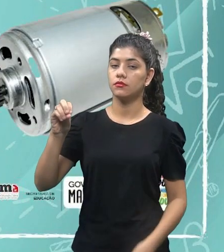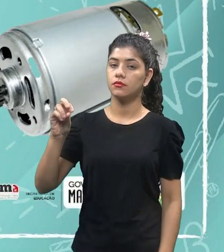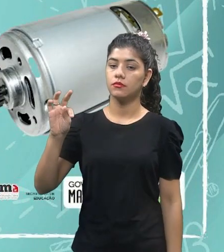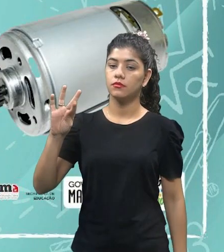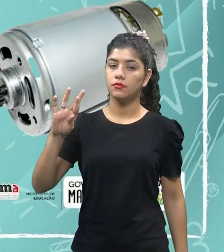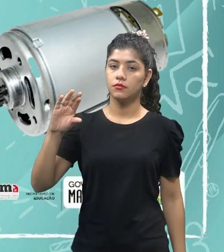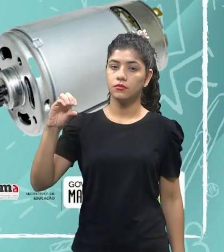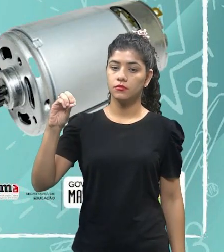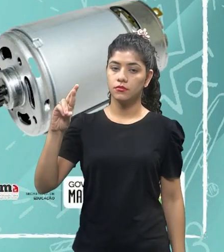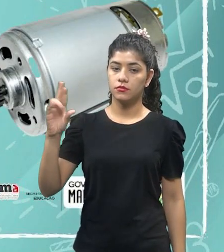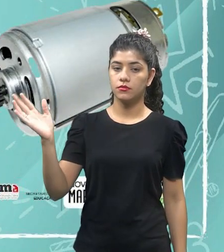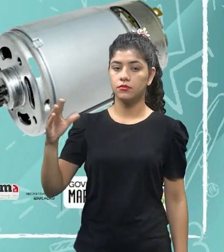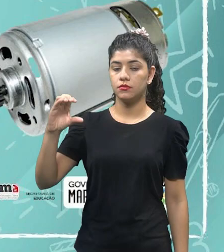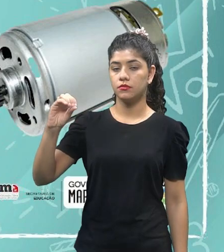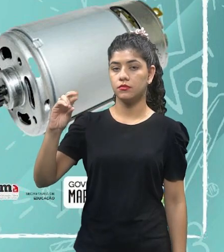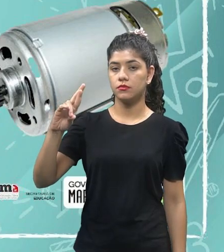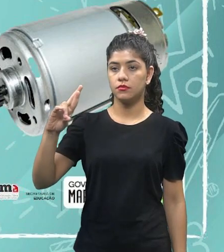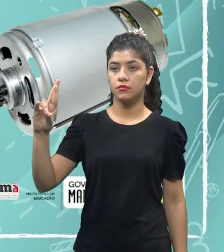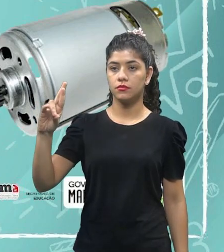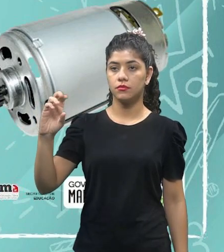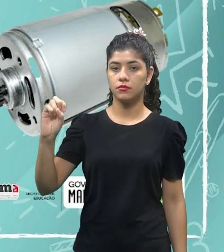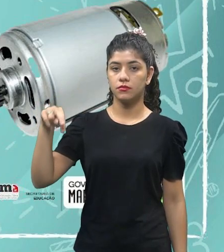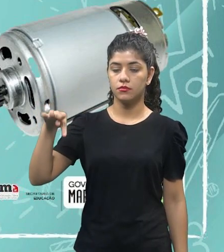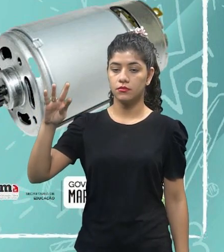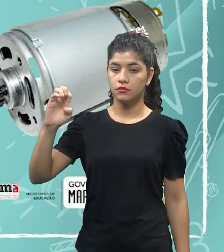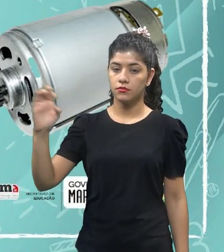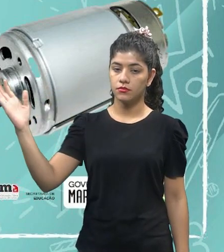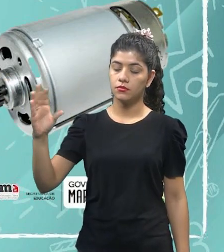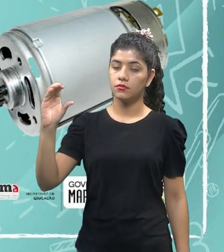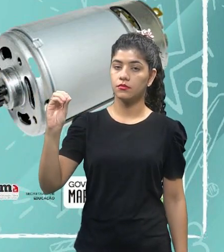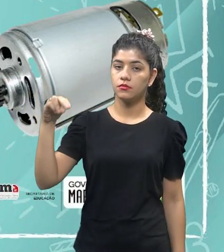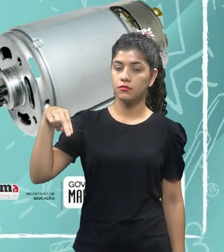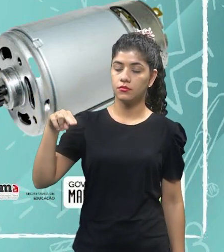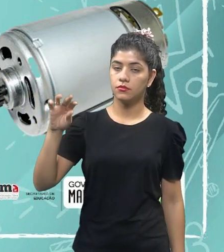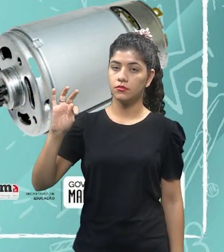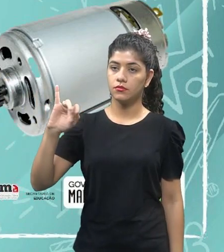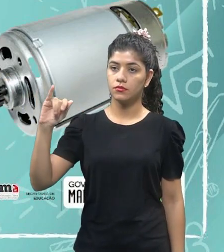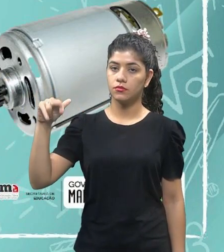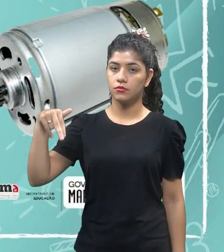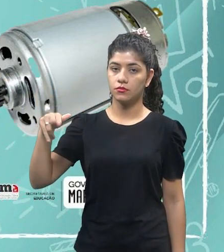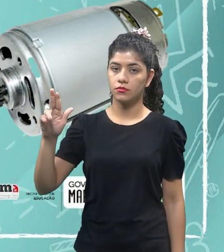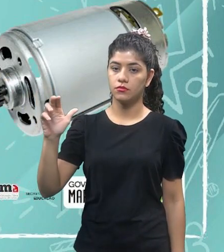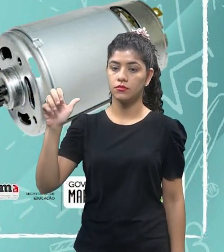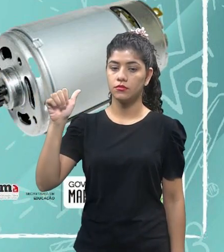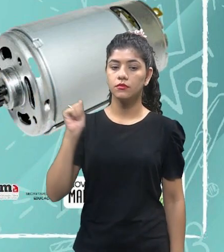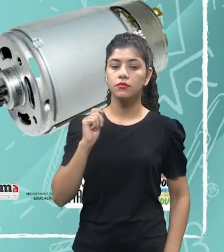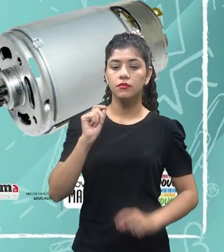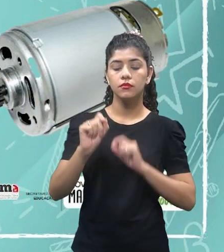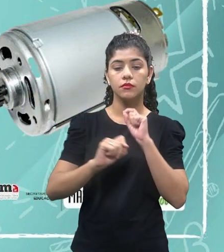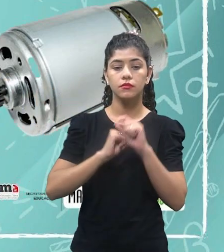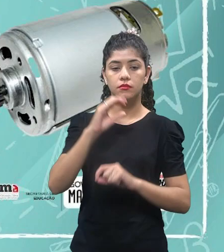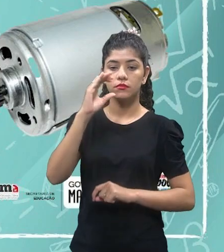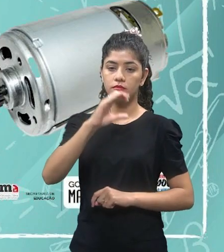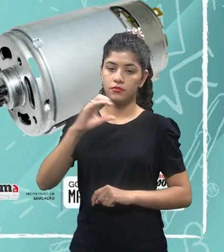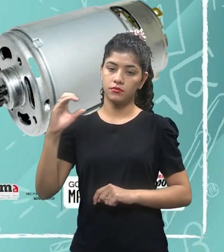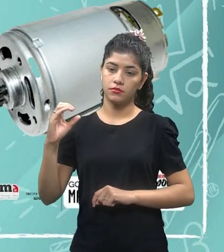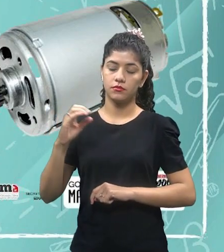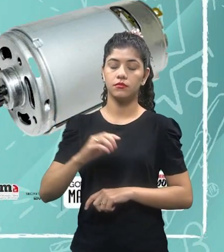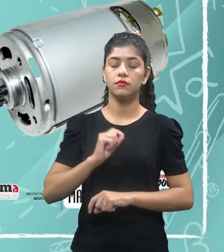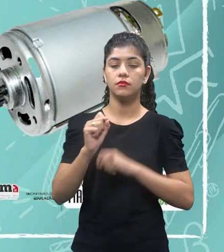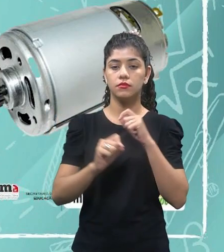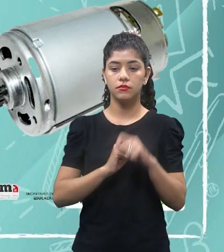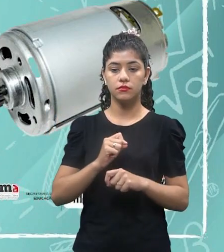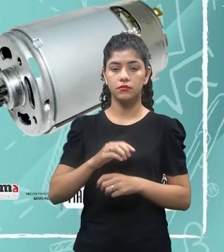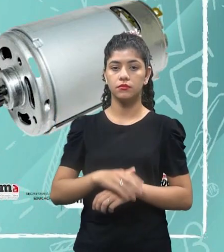Motor de corrente contínua, ou motor CC, como o nome supõe, é um motor acionado por